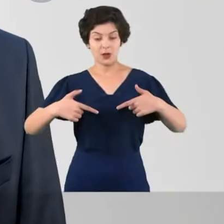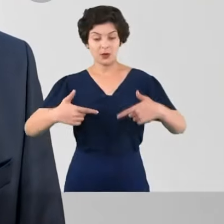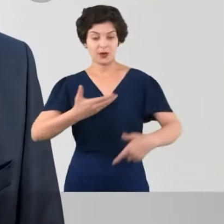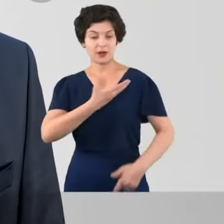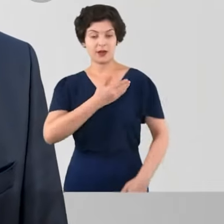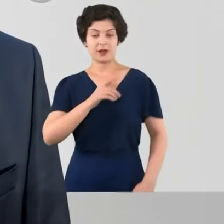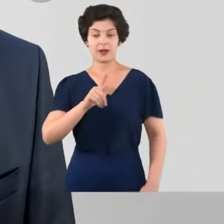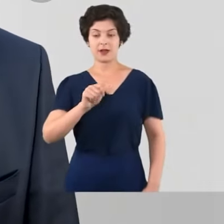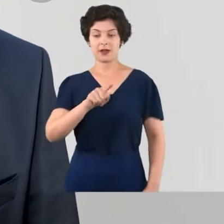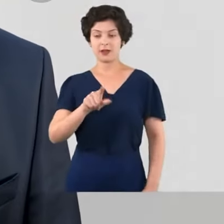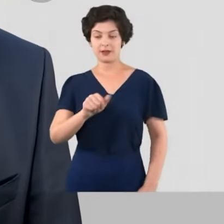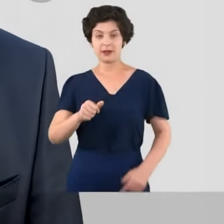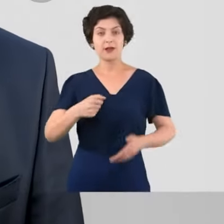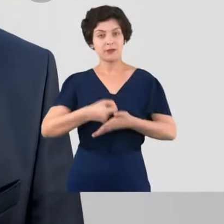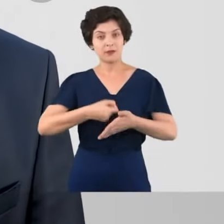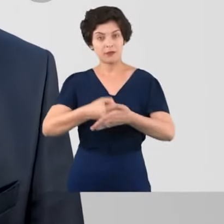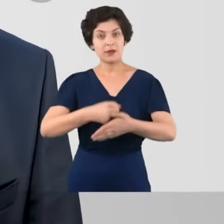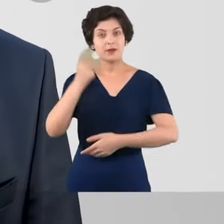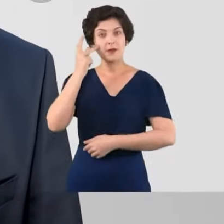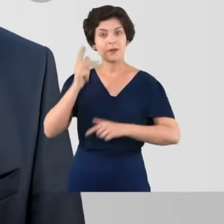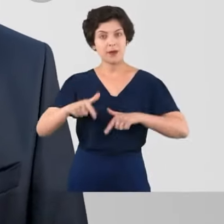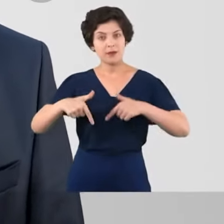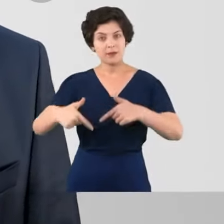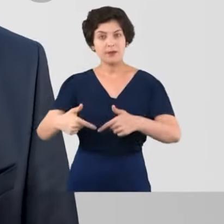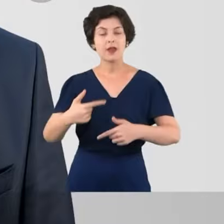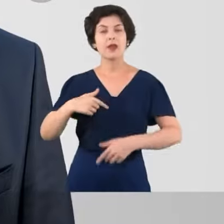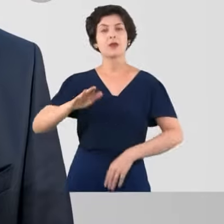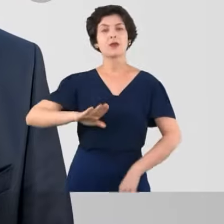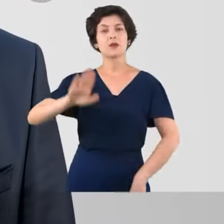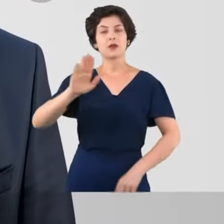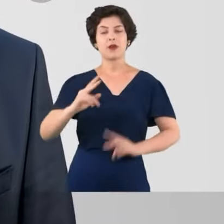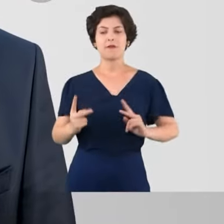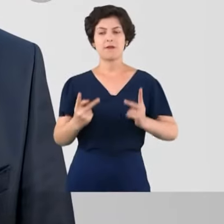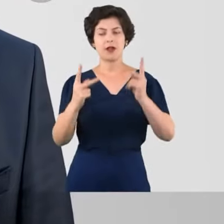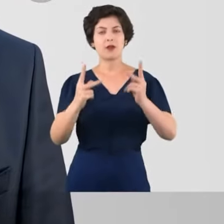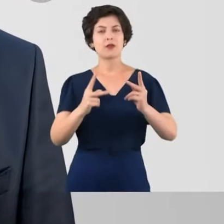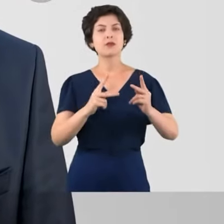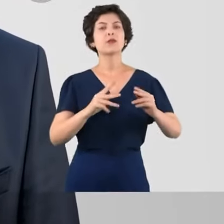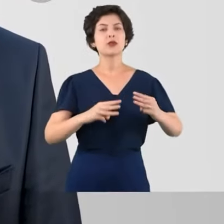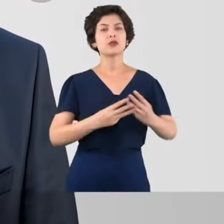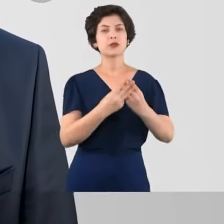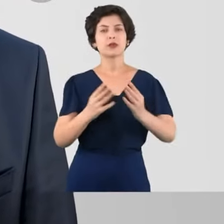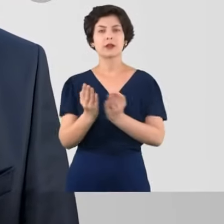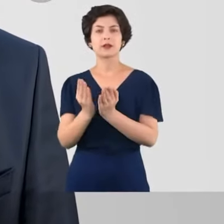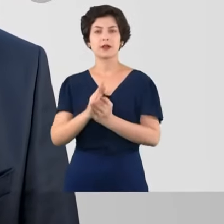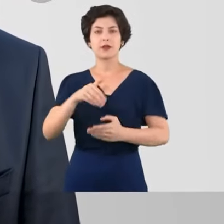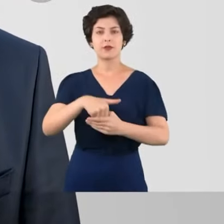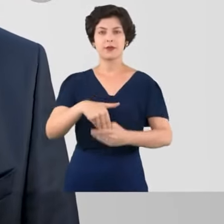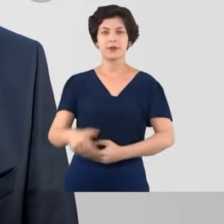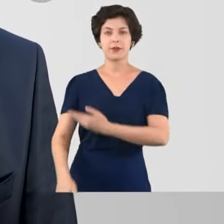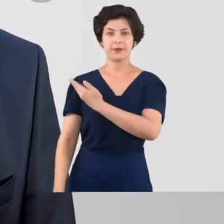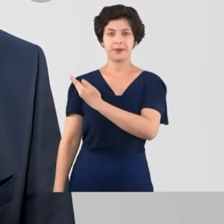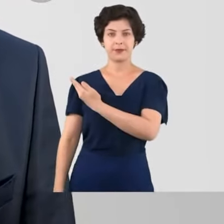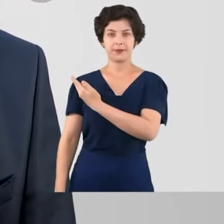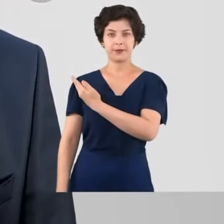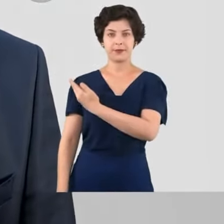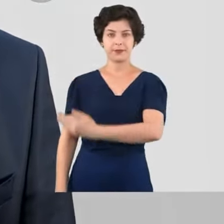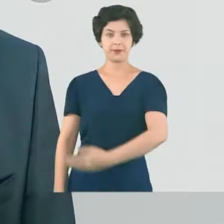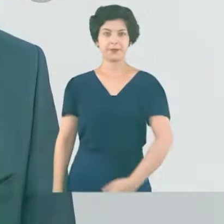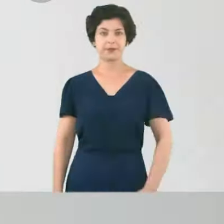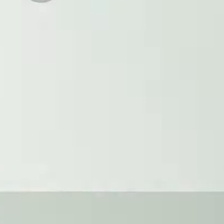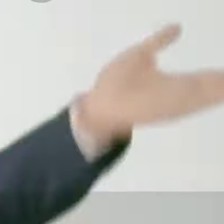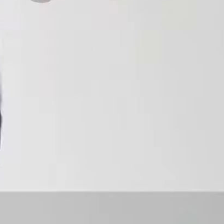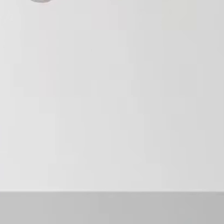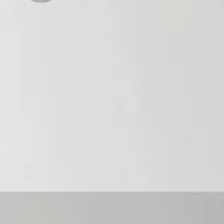Lutei em Gaza e agora vou lutar em São Paulo. Sou candidato dos valores judaico-cristão. Vote Henrique Cadima, 22-0